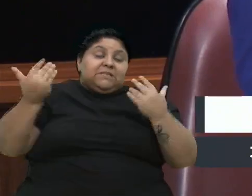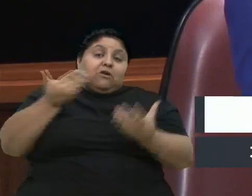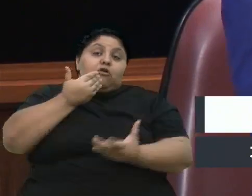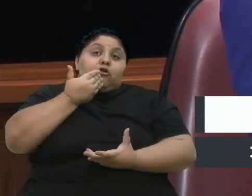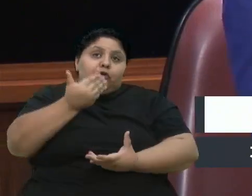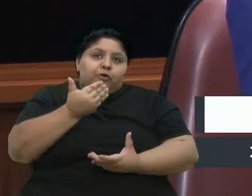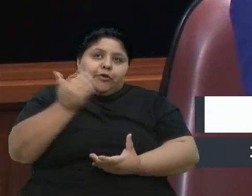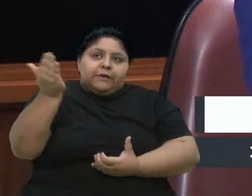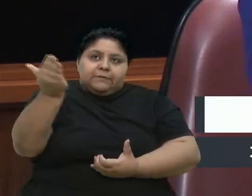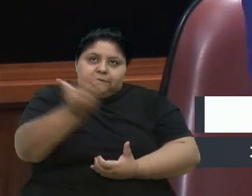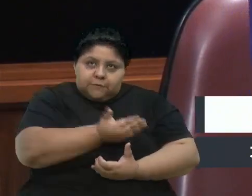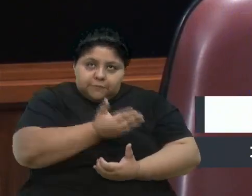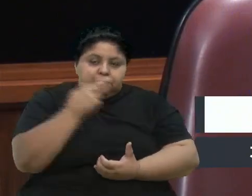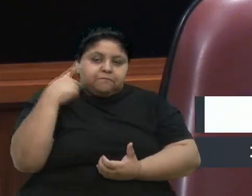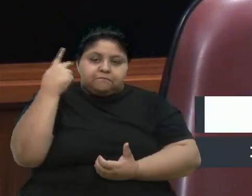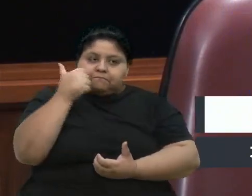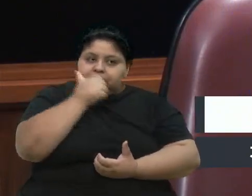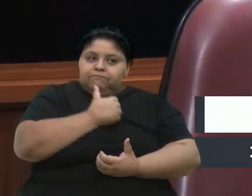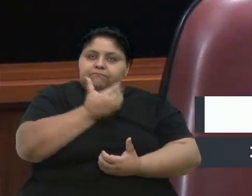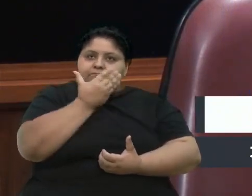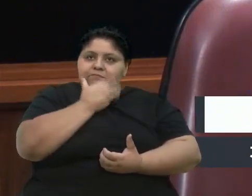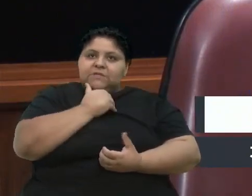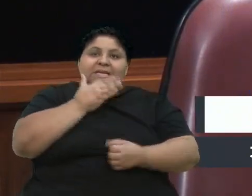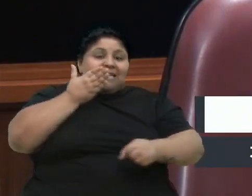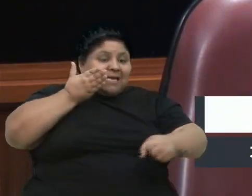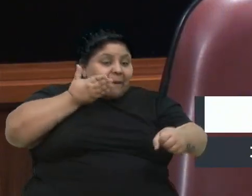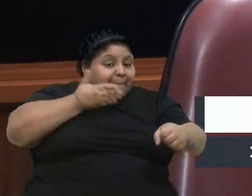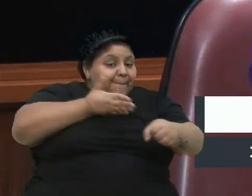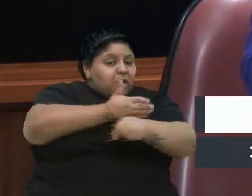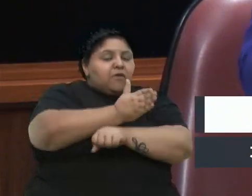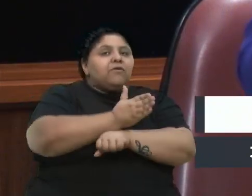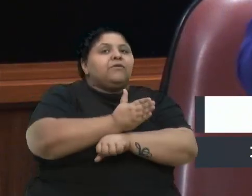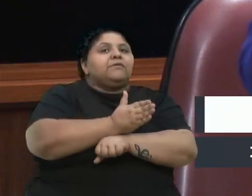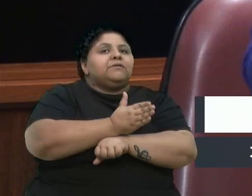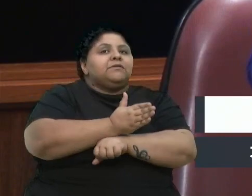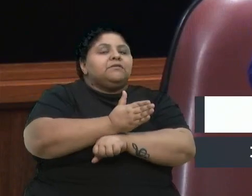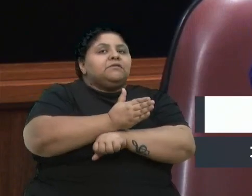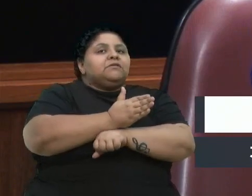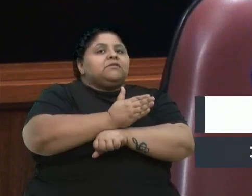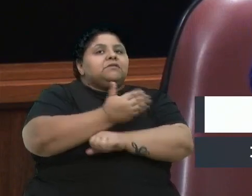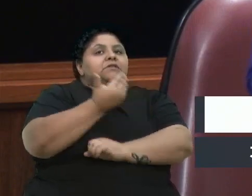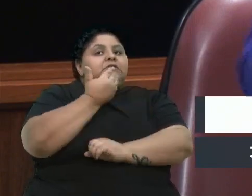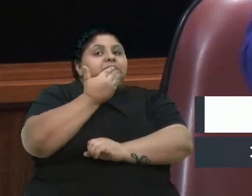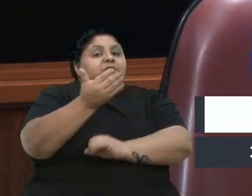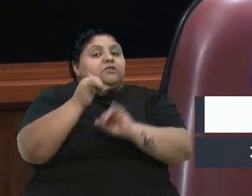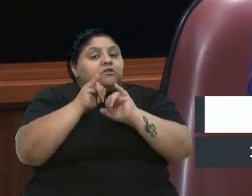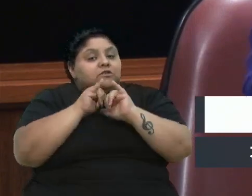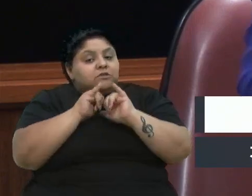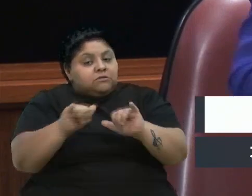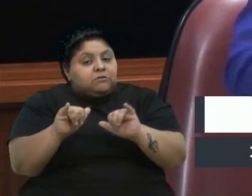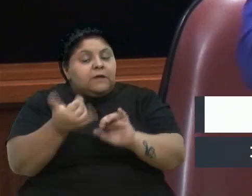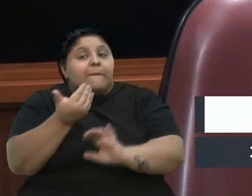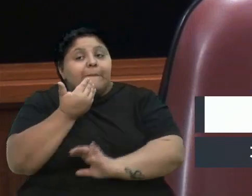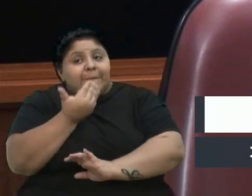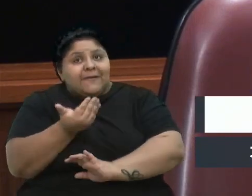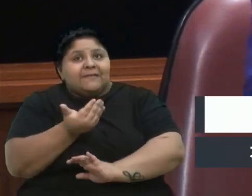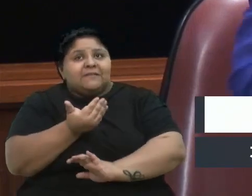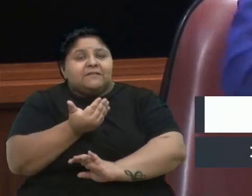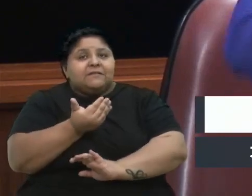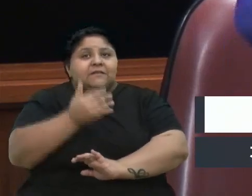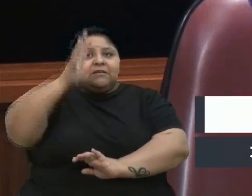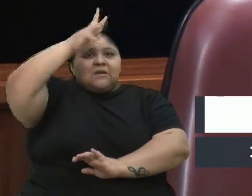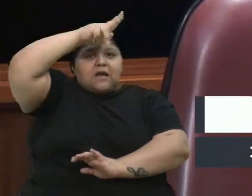senhores vereadores e vereadoras, que aprovem este pedido de informação e peço ao